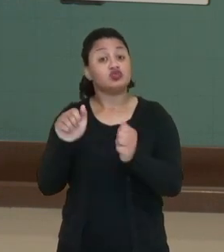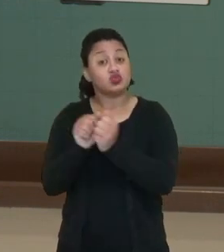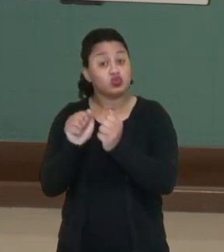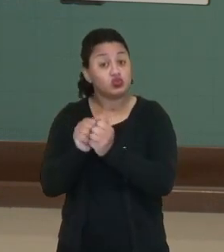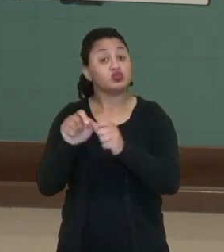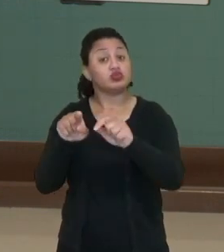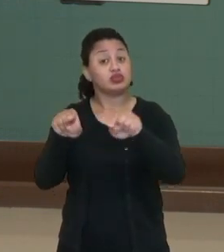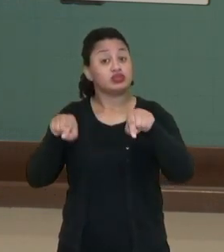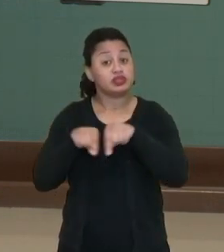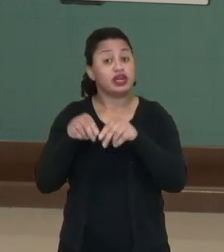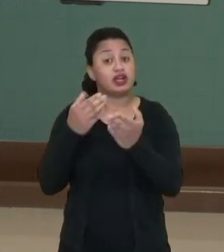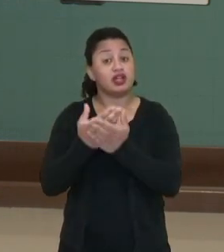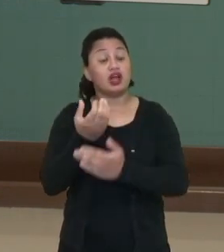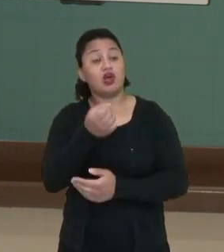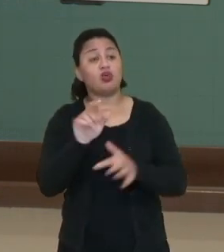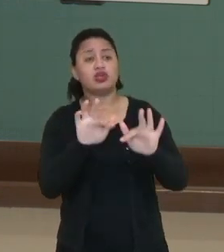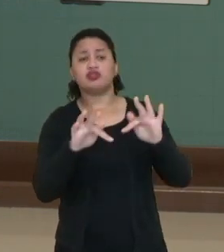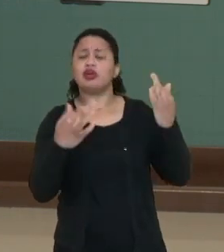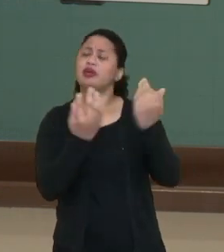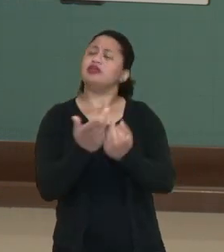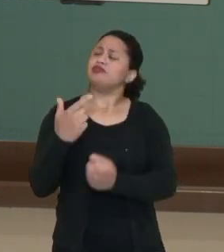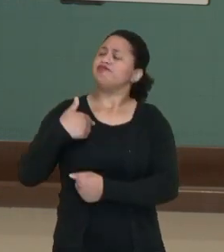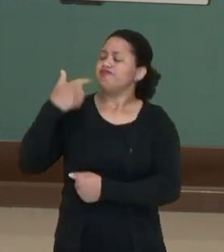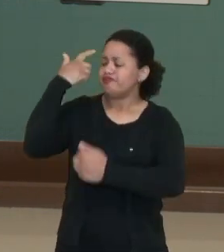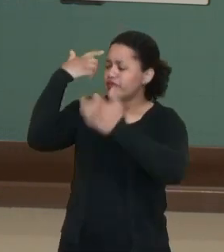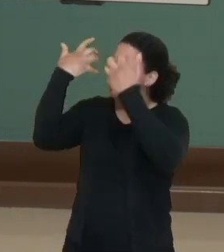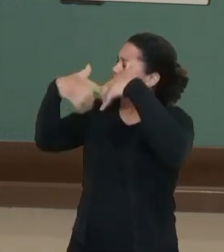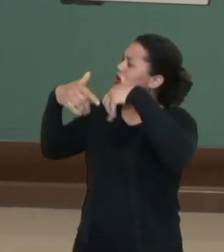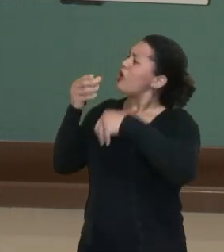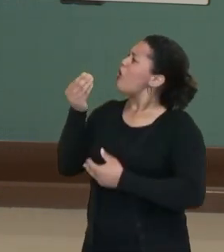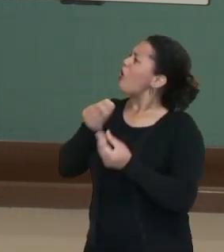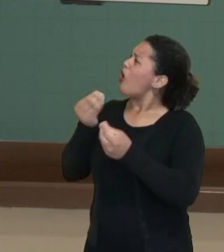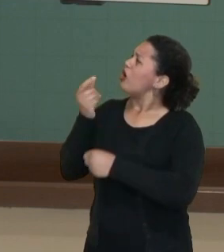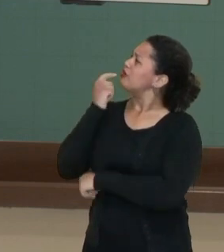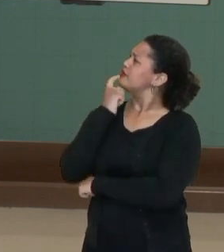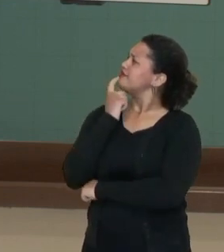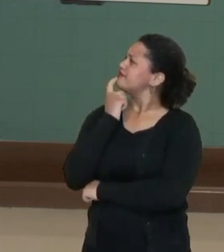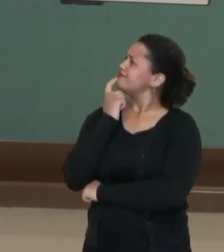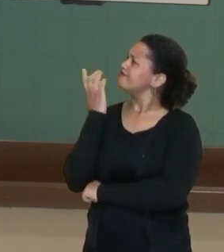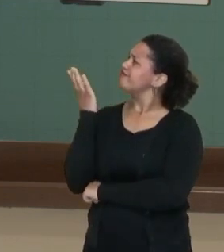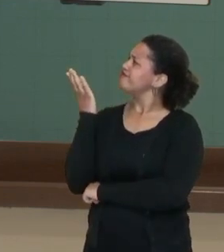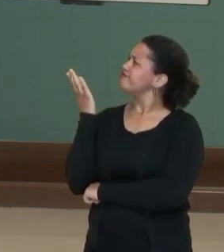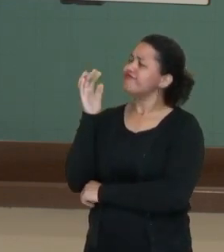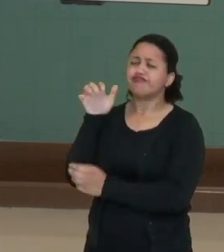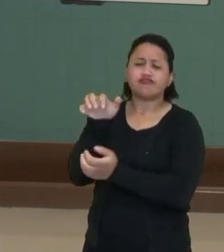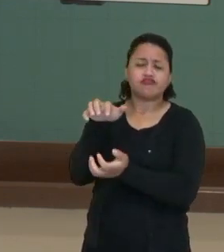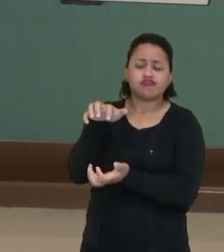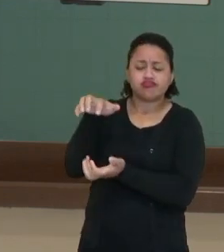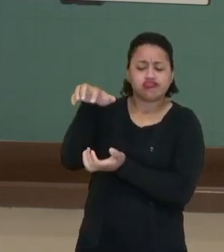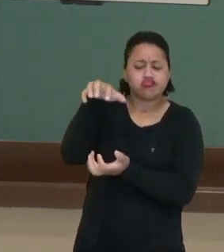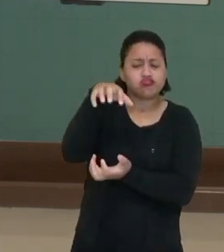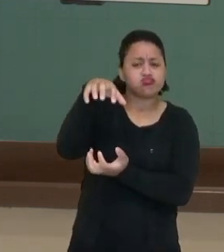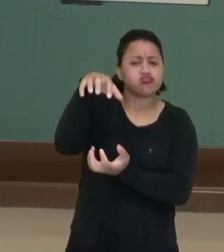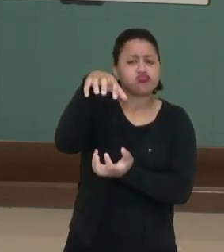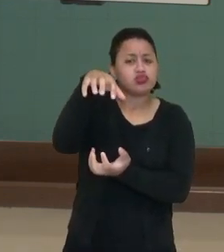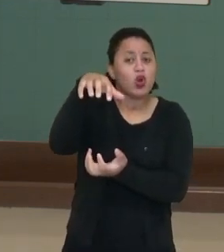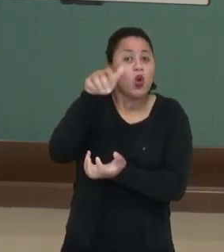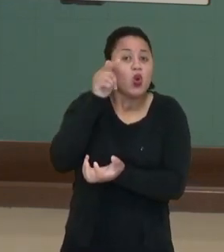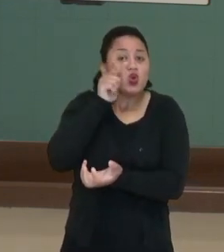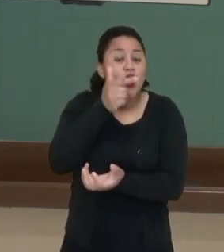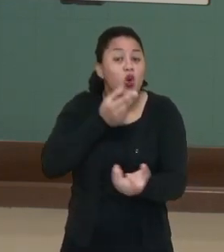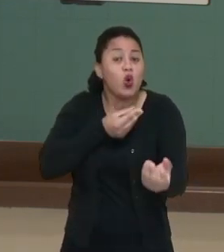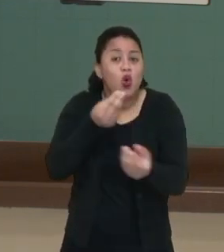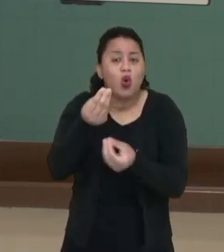da família? Vocês ficaram pensando, nossa, como será, que estes balões, eles se mantêm suspensos no